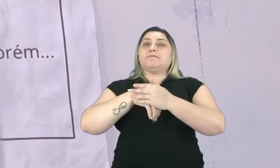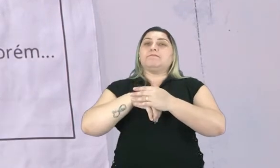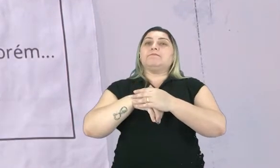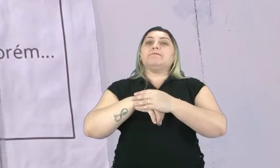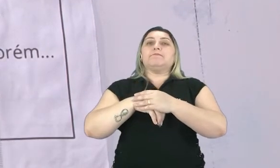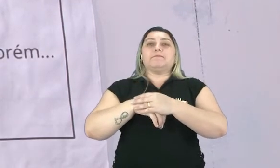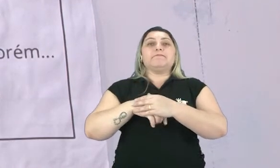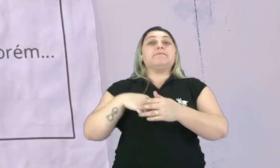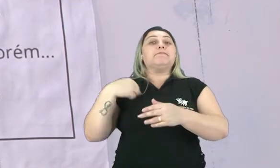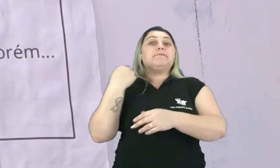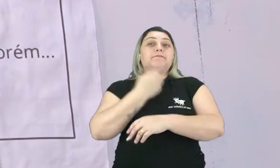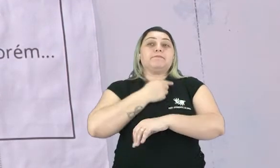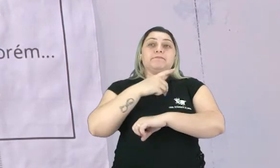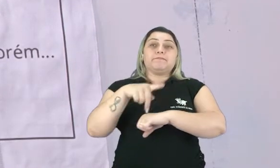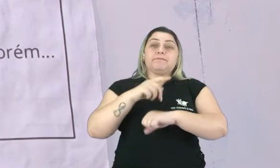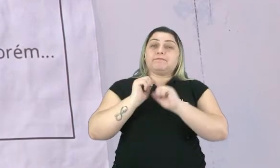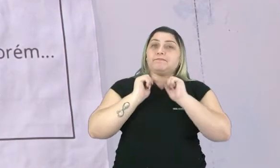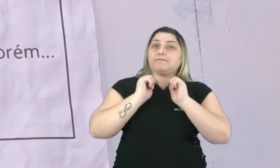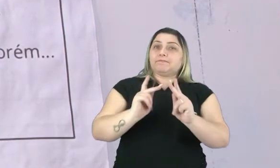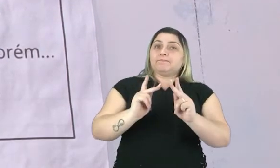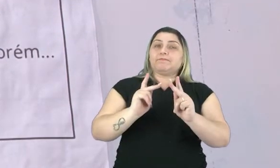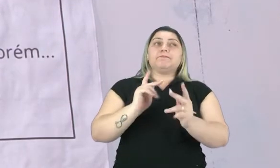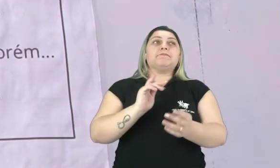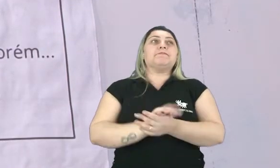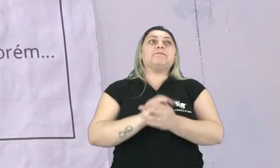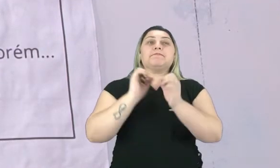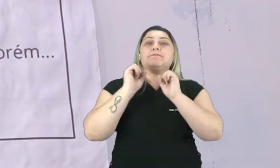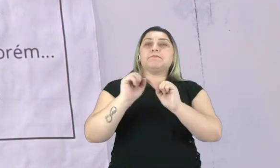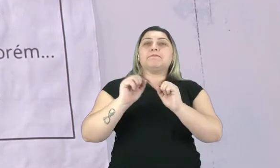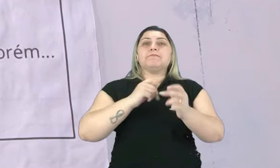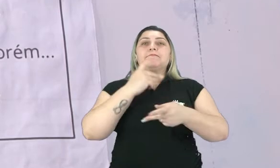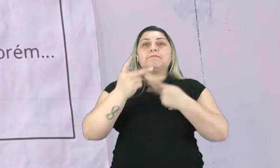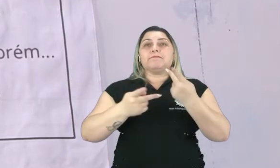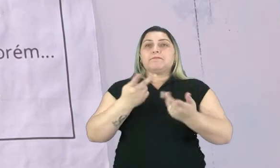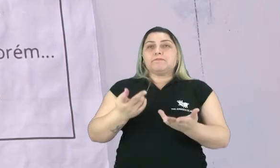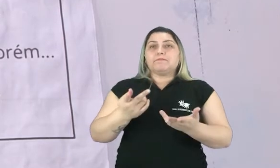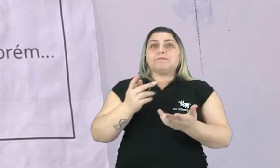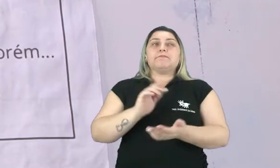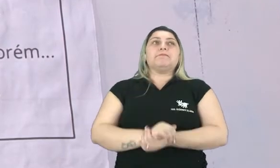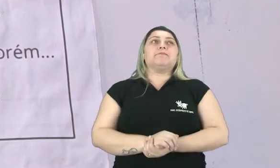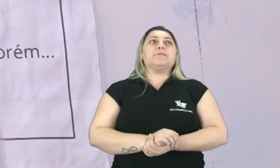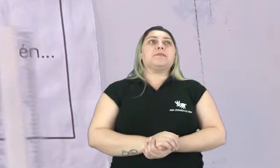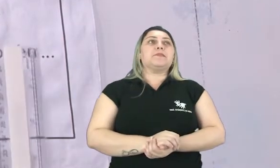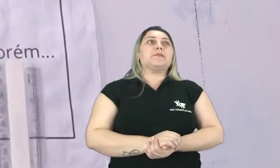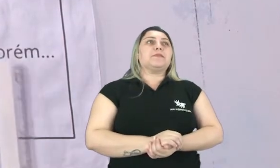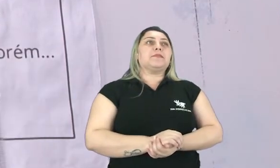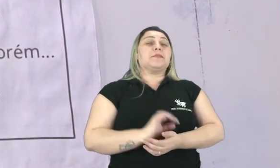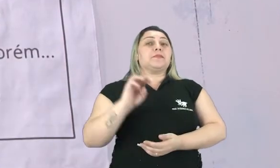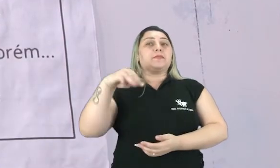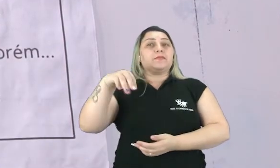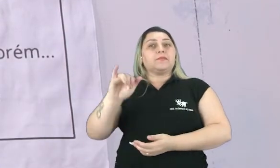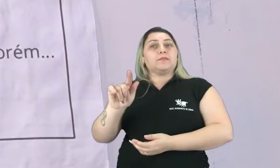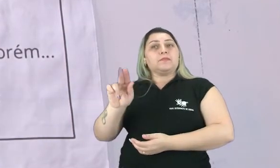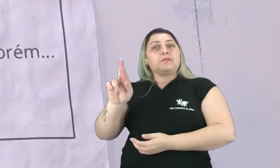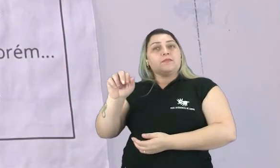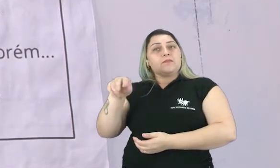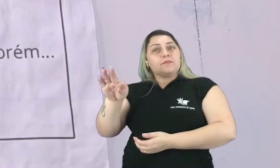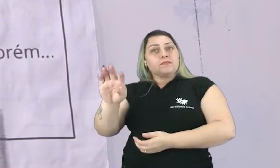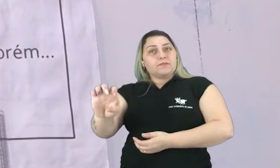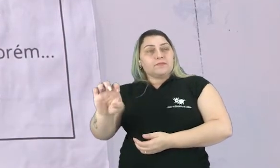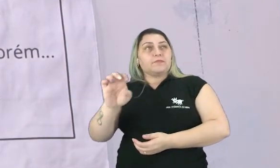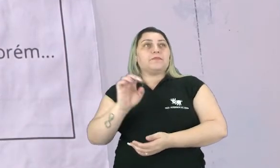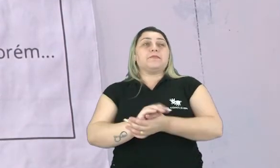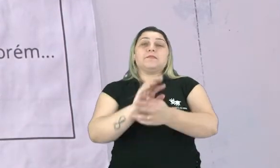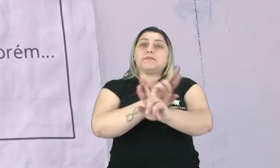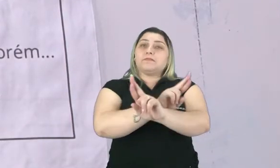aqui dentro do nosso país, tá? Então eu posso afirmar que ele é um migrante, porque ele sai de um lugar para o outro. Então